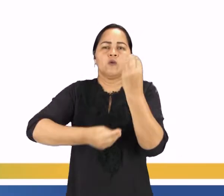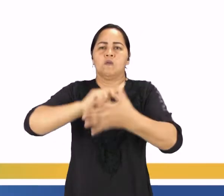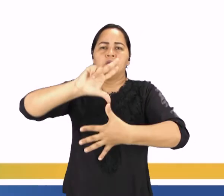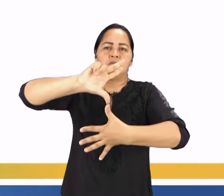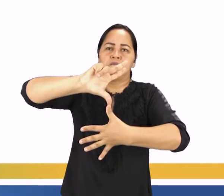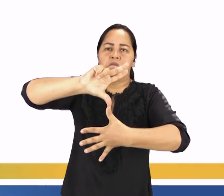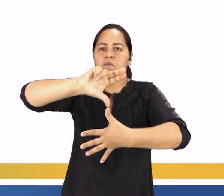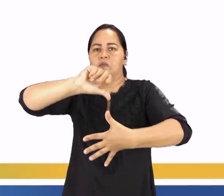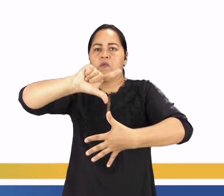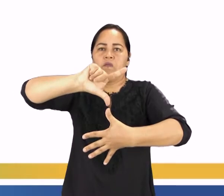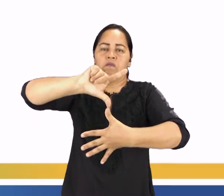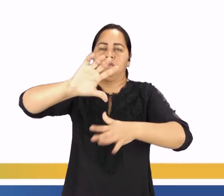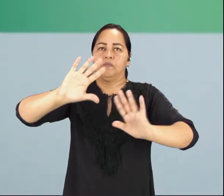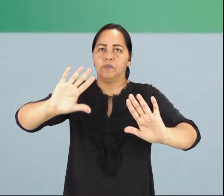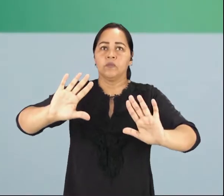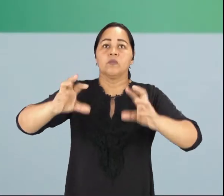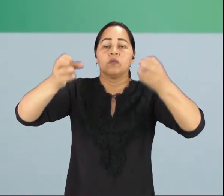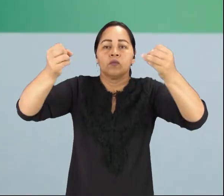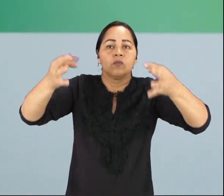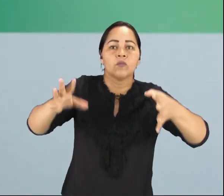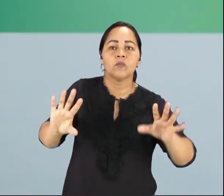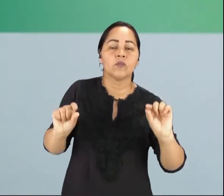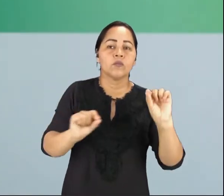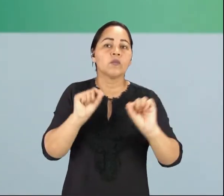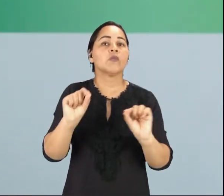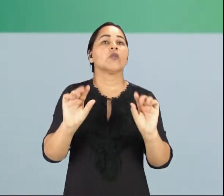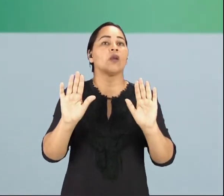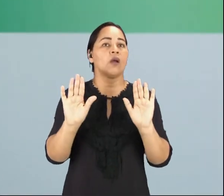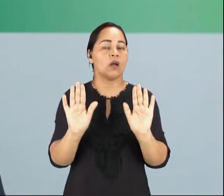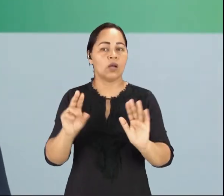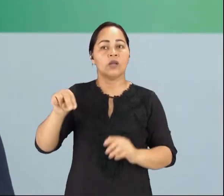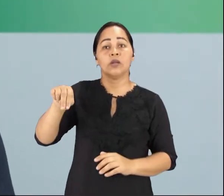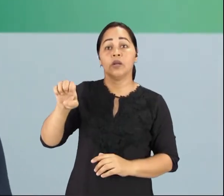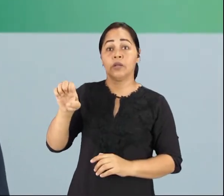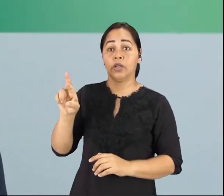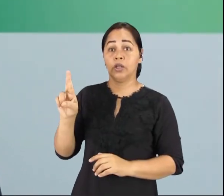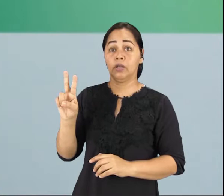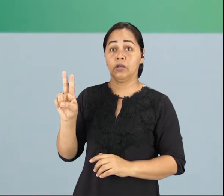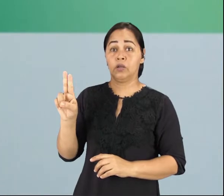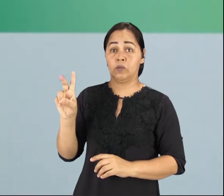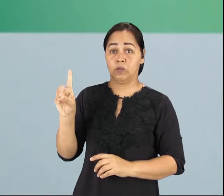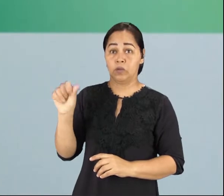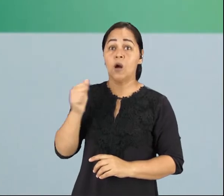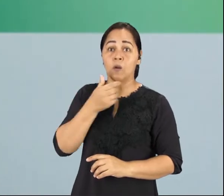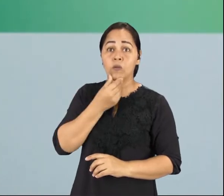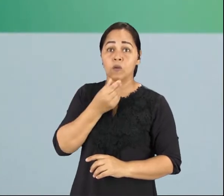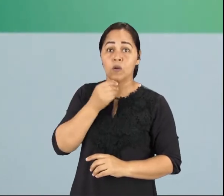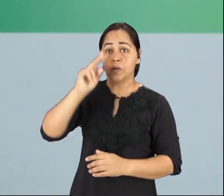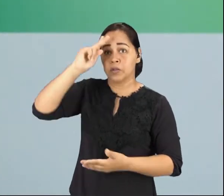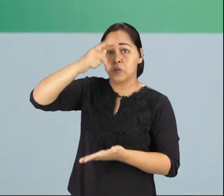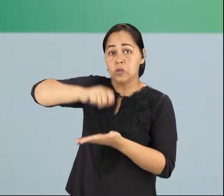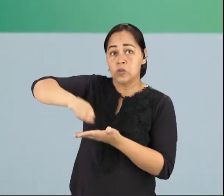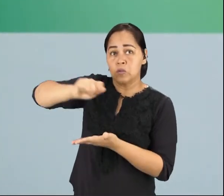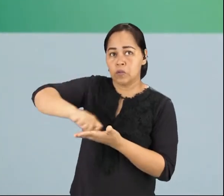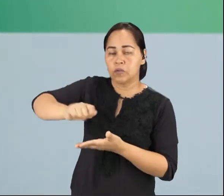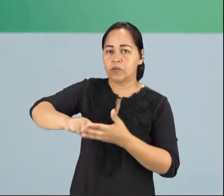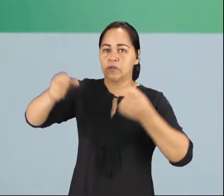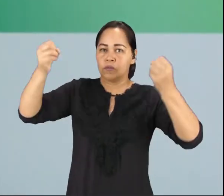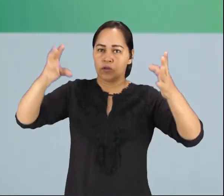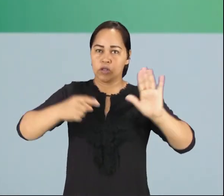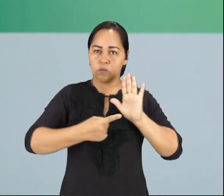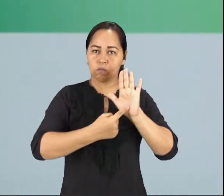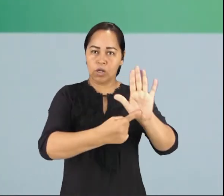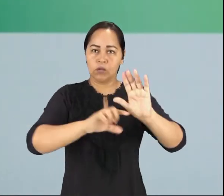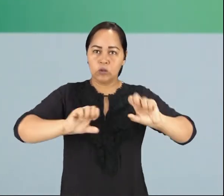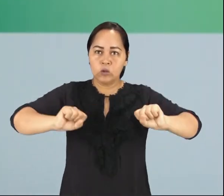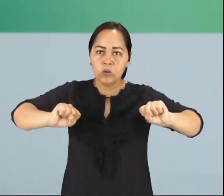de lirismo para épico que Neruda trouxe essa defesa dentro da América Latina, né? Até